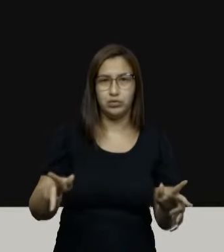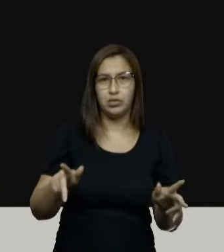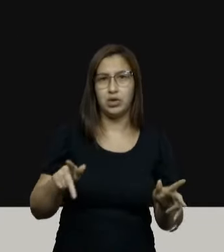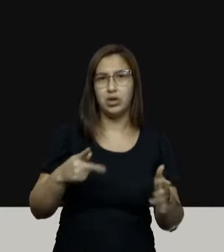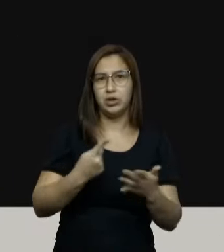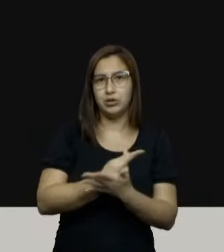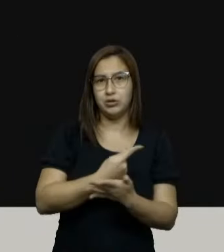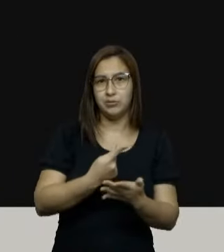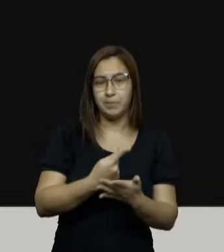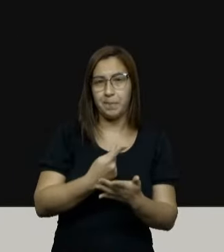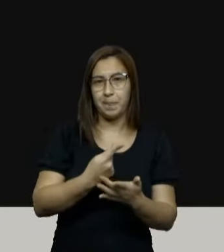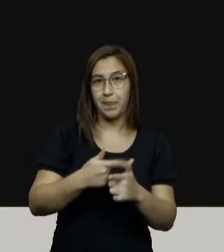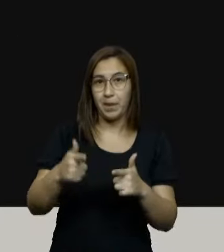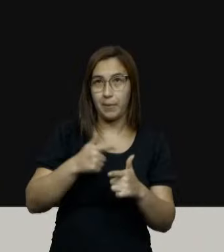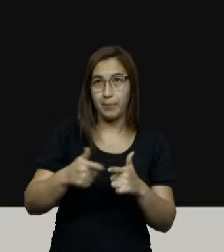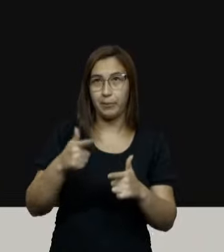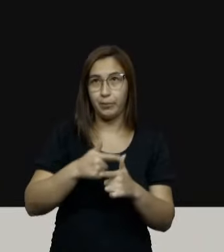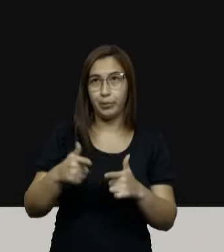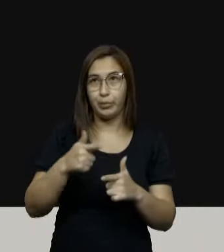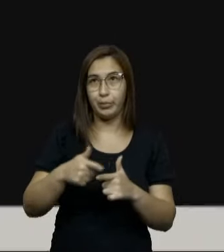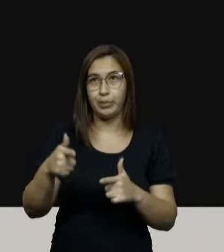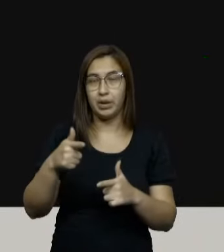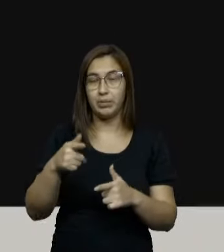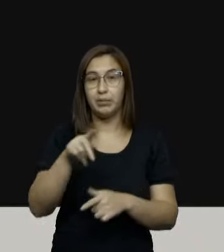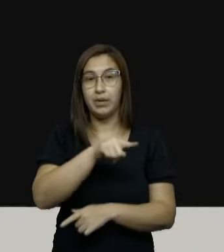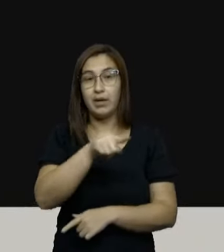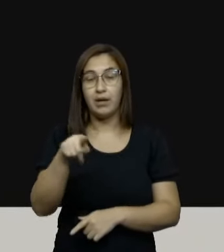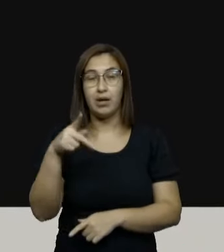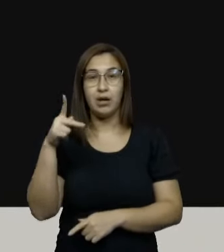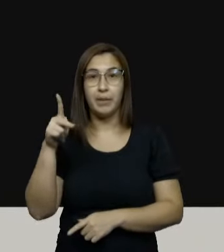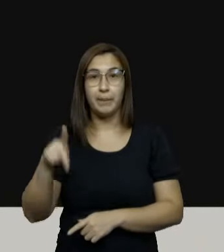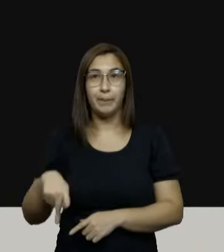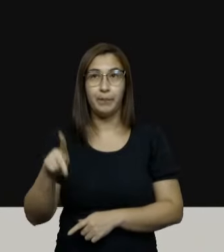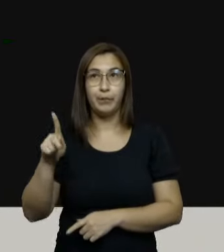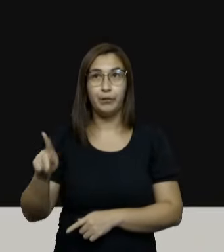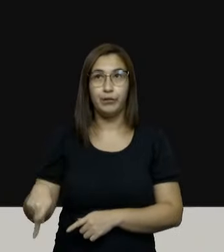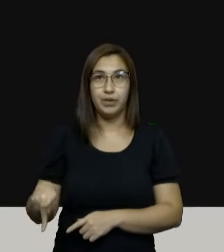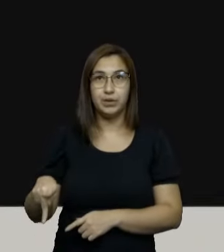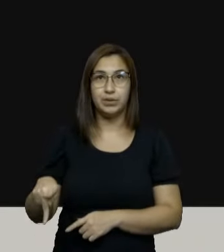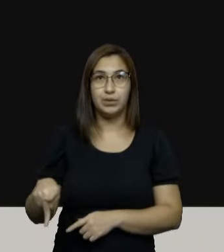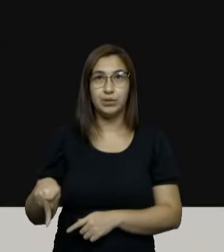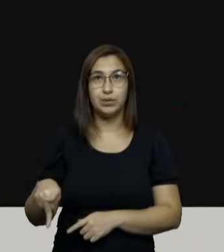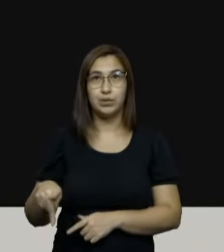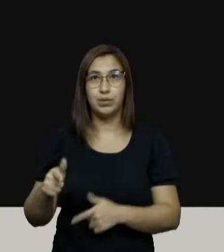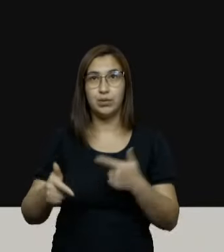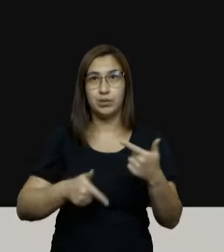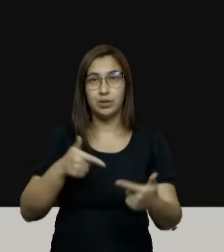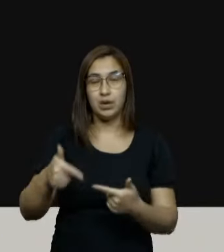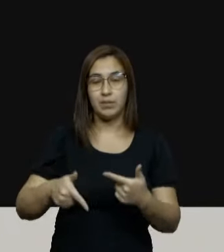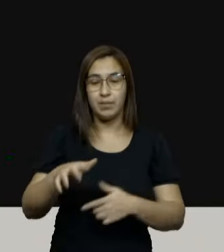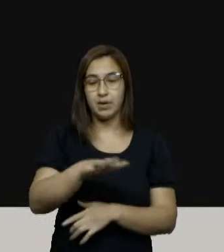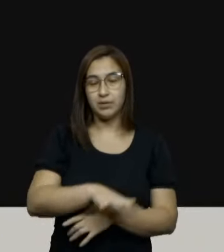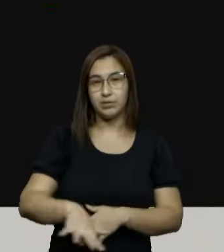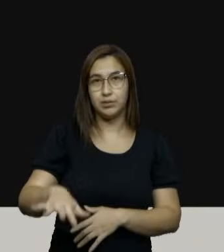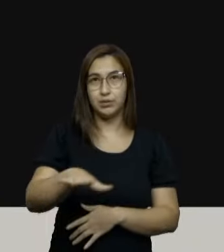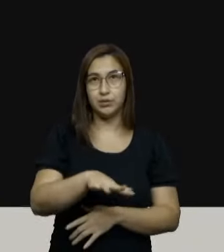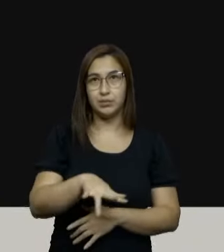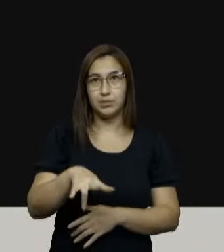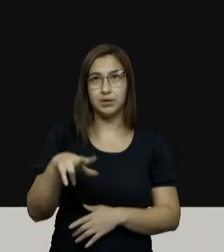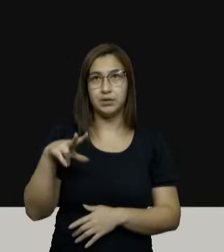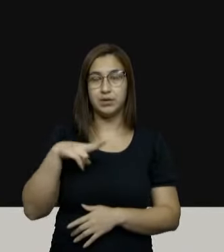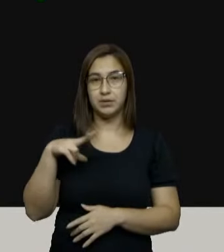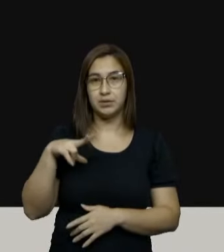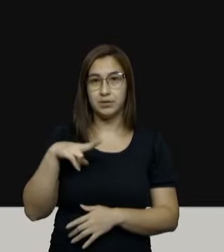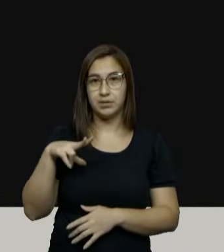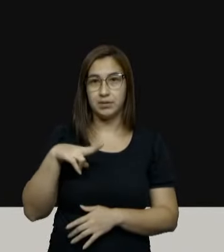periculosidade ou insalubridade para professores que atuem em espaço de privação